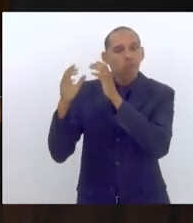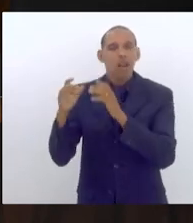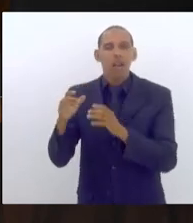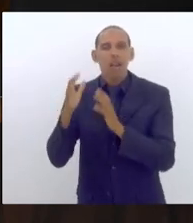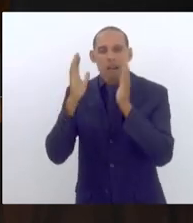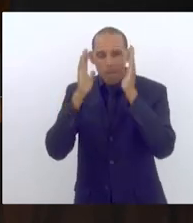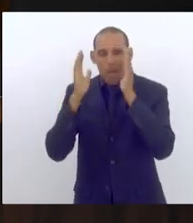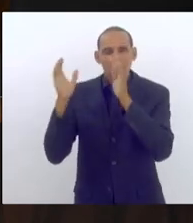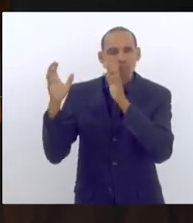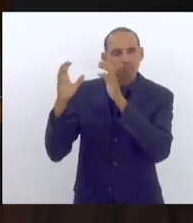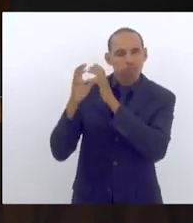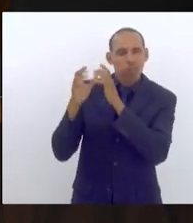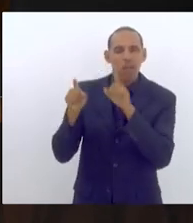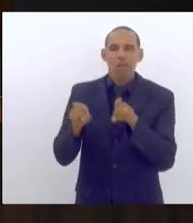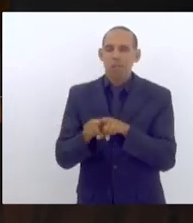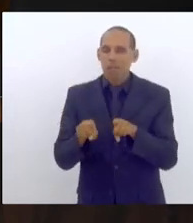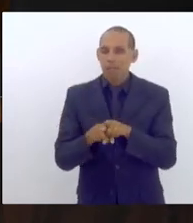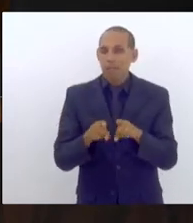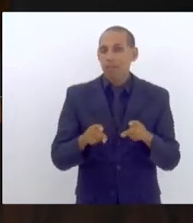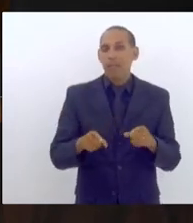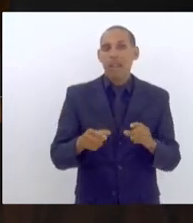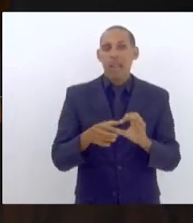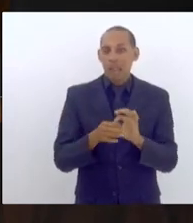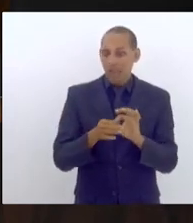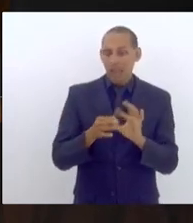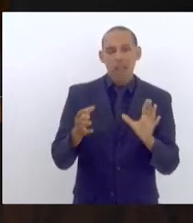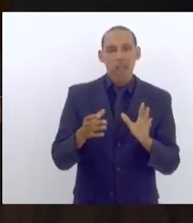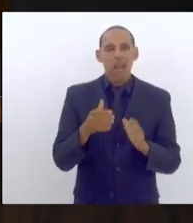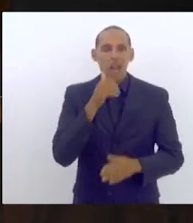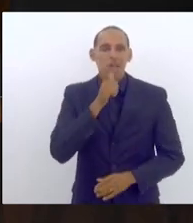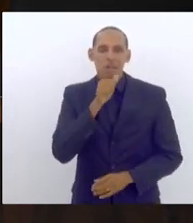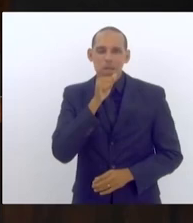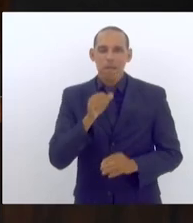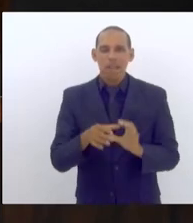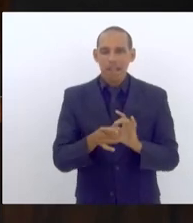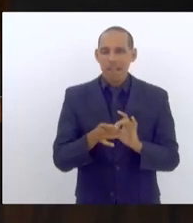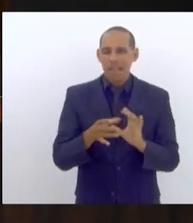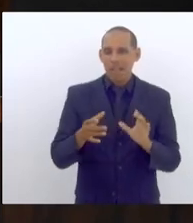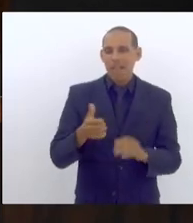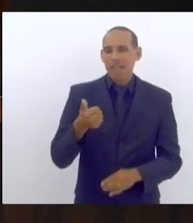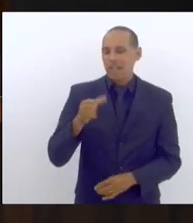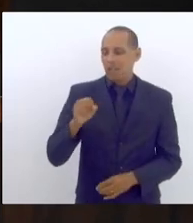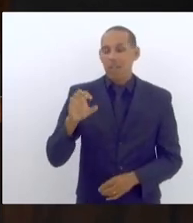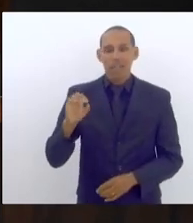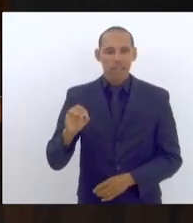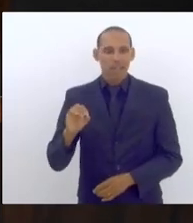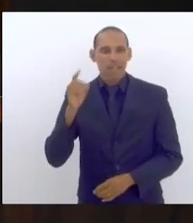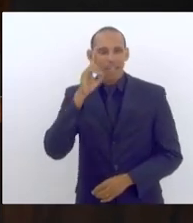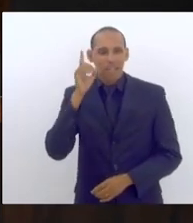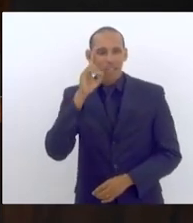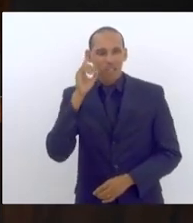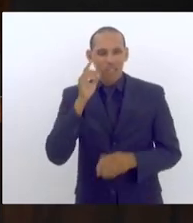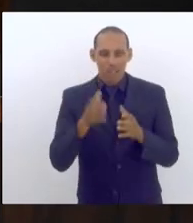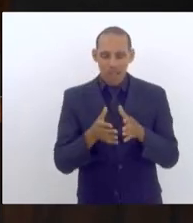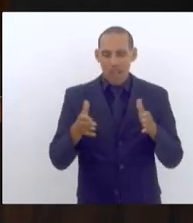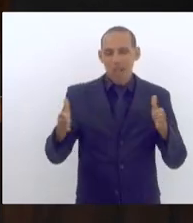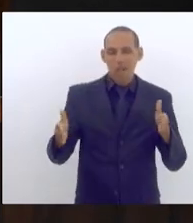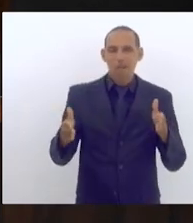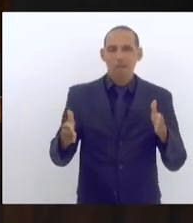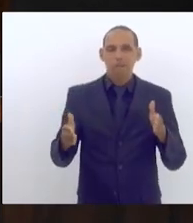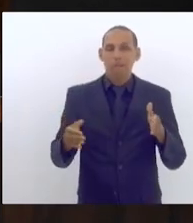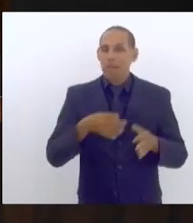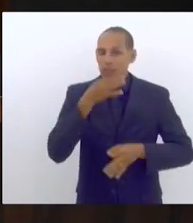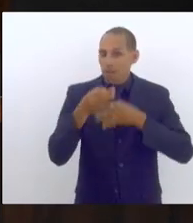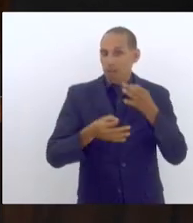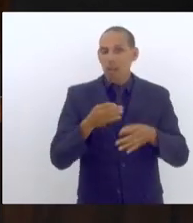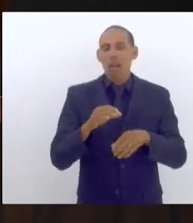180 dias a licença maternidade às mães. Pareceres às comissões de Constituição e Justiça